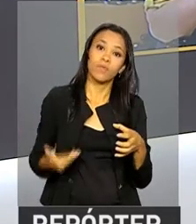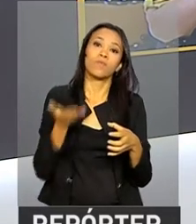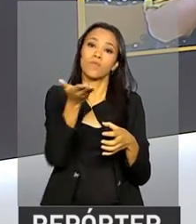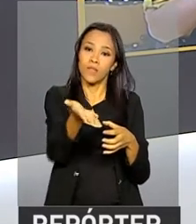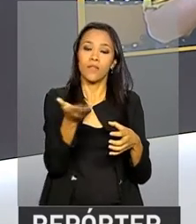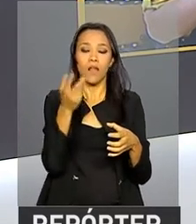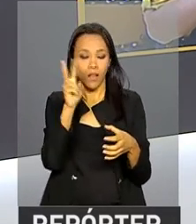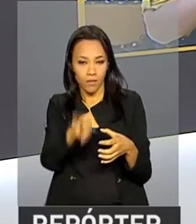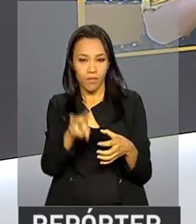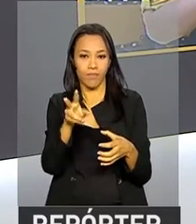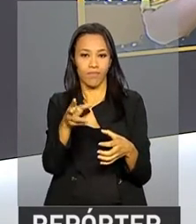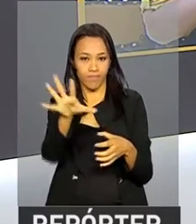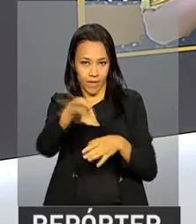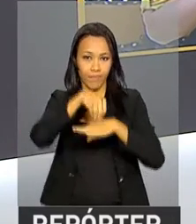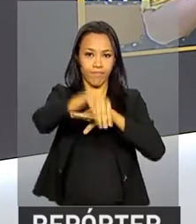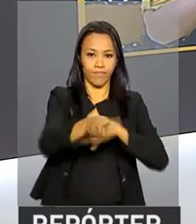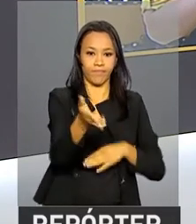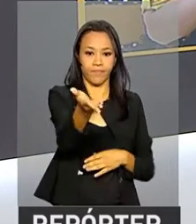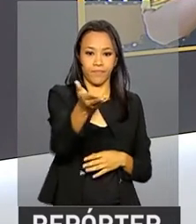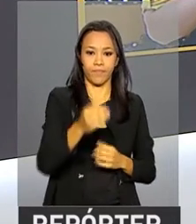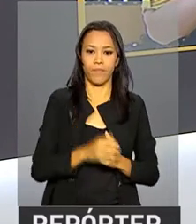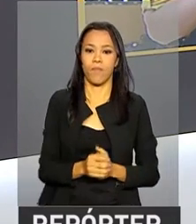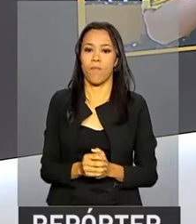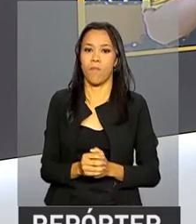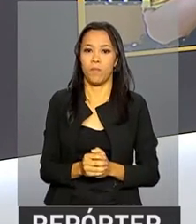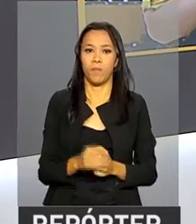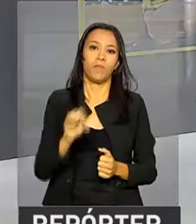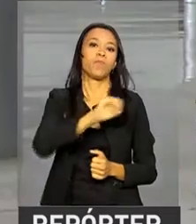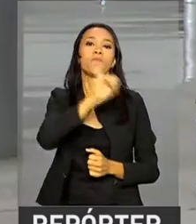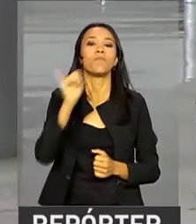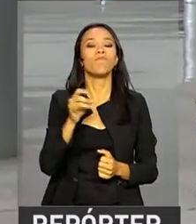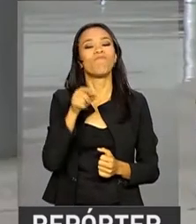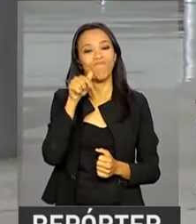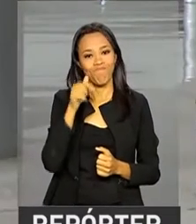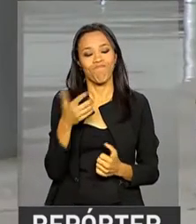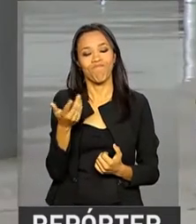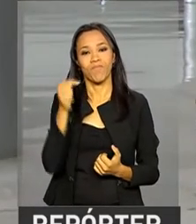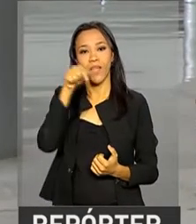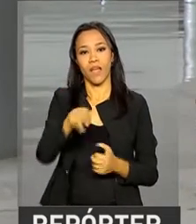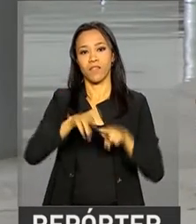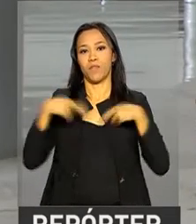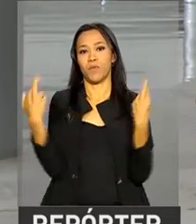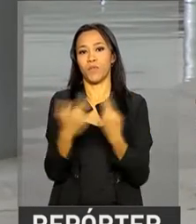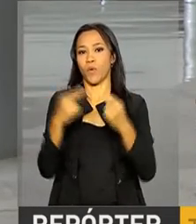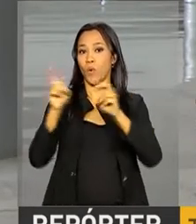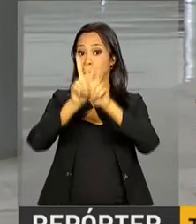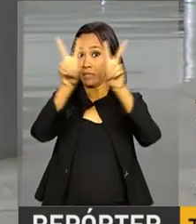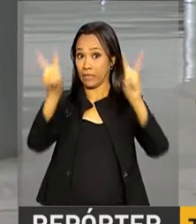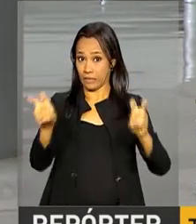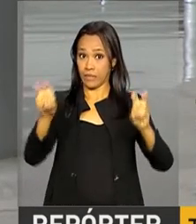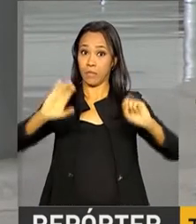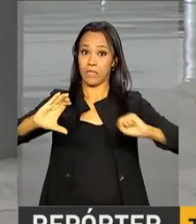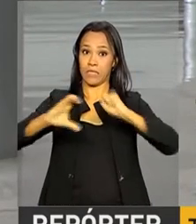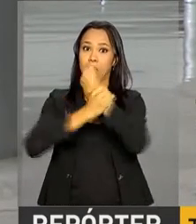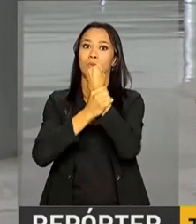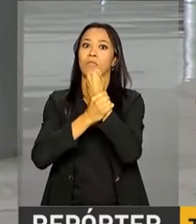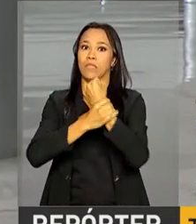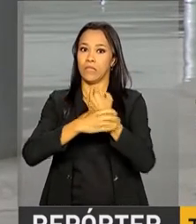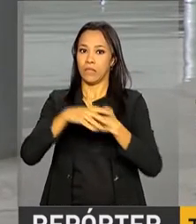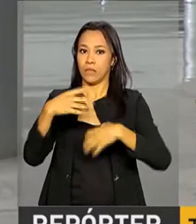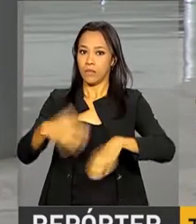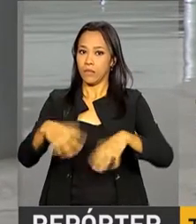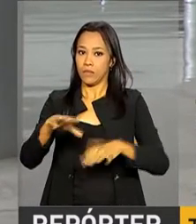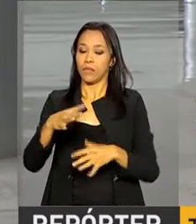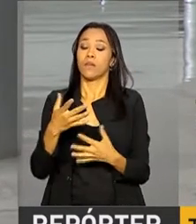esse assunto 8 a isso ela leandro essa reunião sobre segurança pública aqui no palácio do planalto começa daqui a pouco vai ser